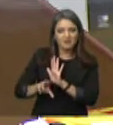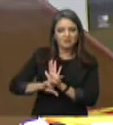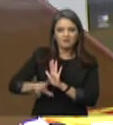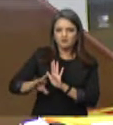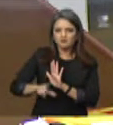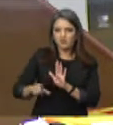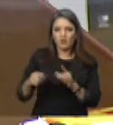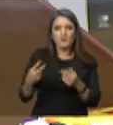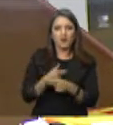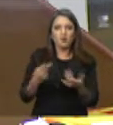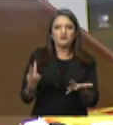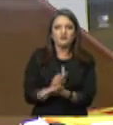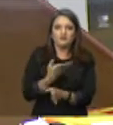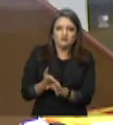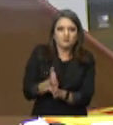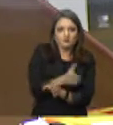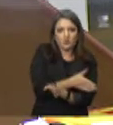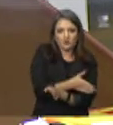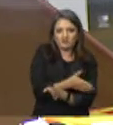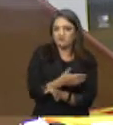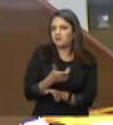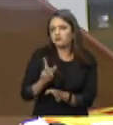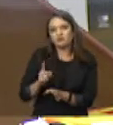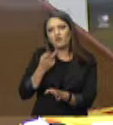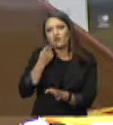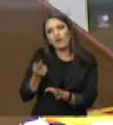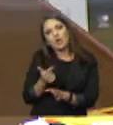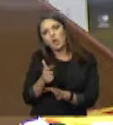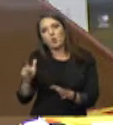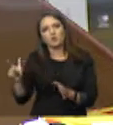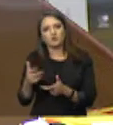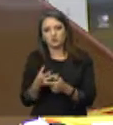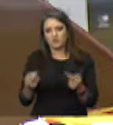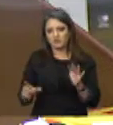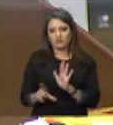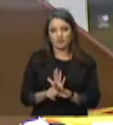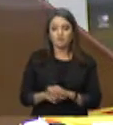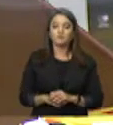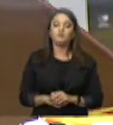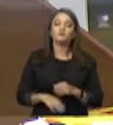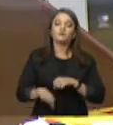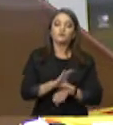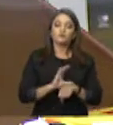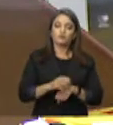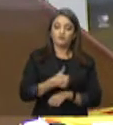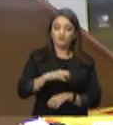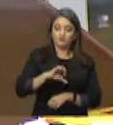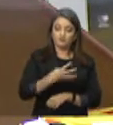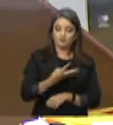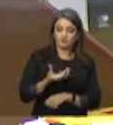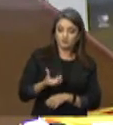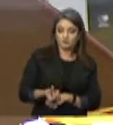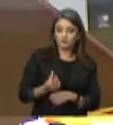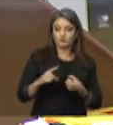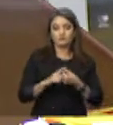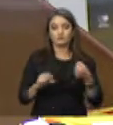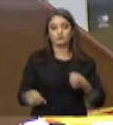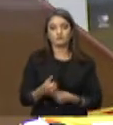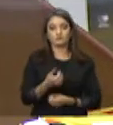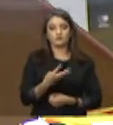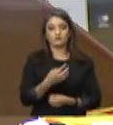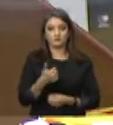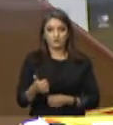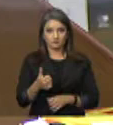aplicariam os fatos anteriores nada dizendo sobre a irretroatividade de outras leis a o 946 artigo